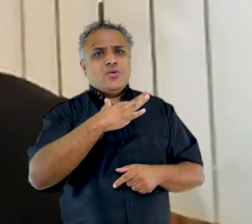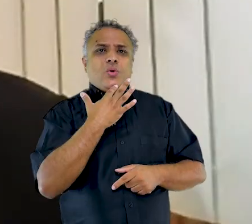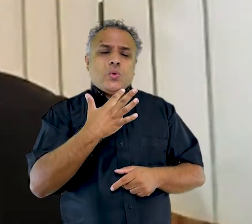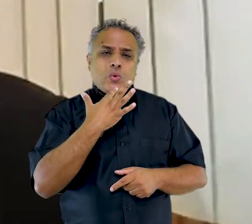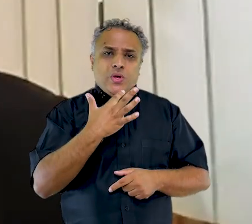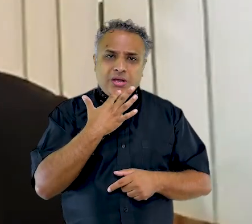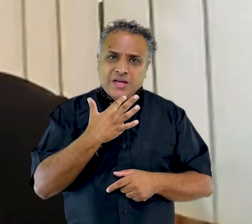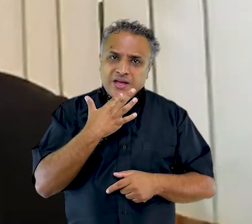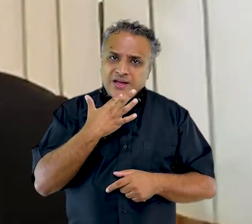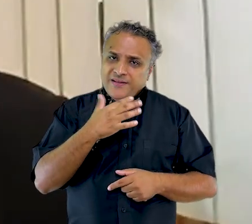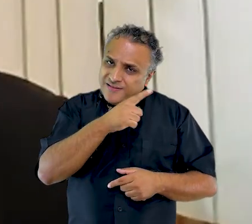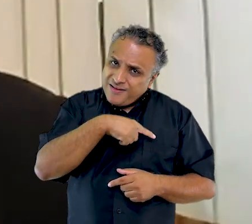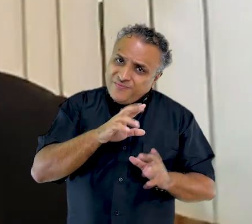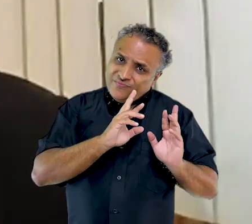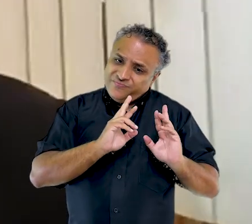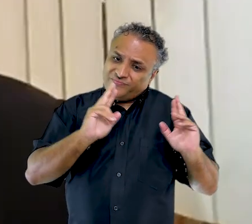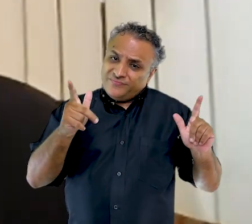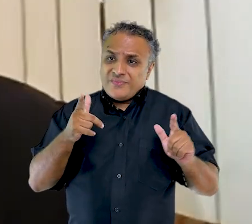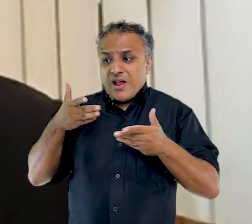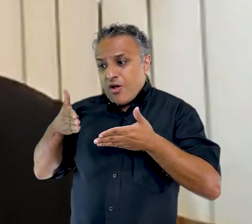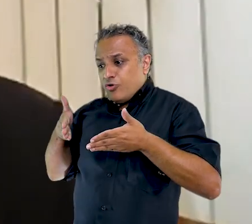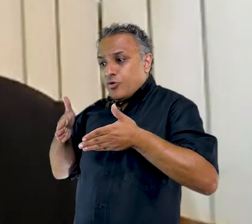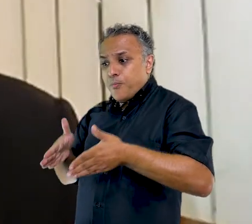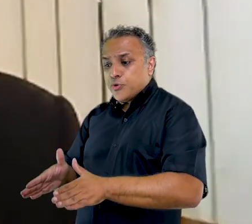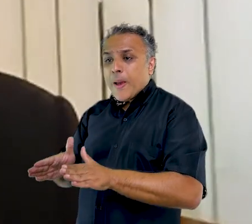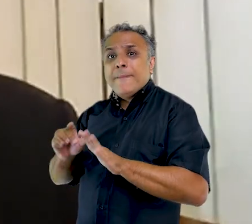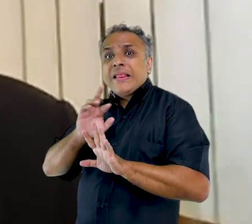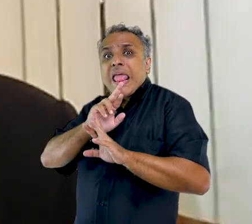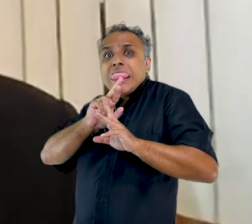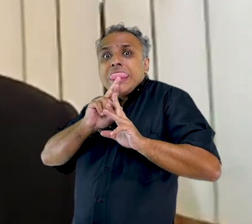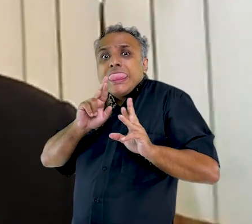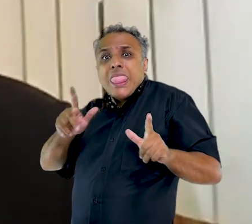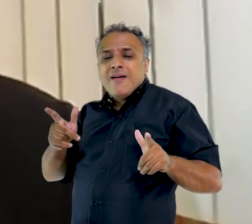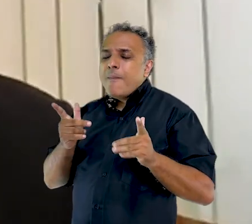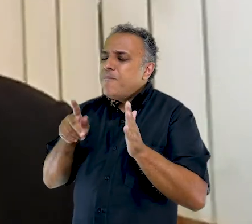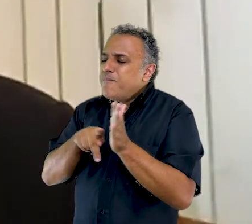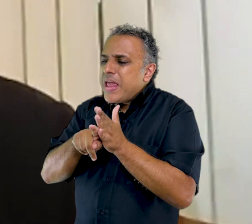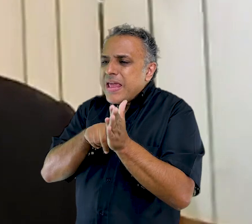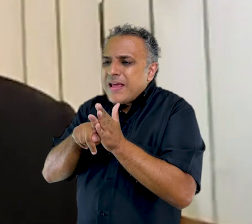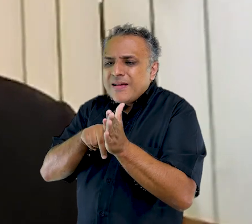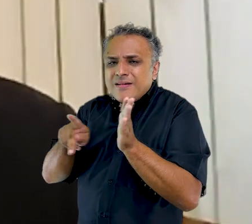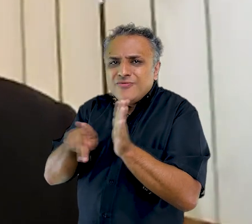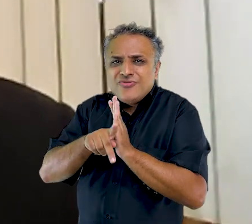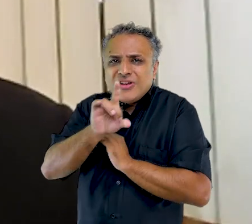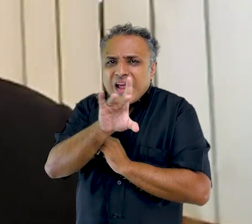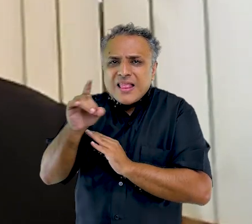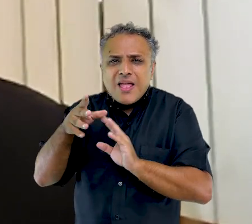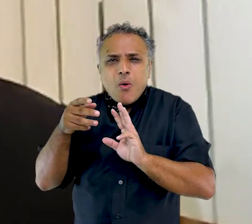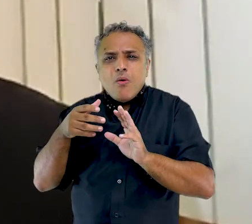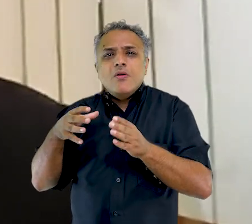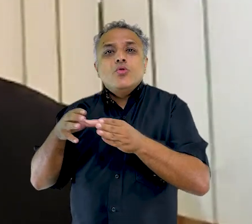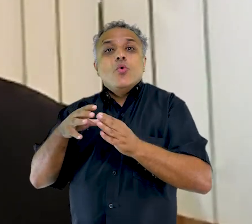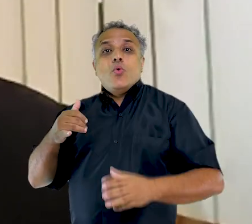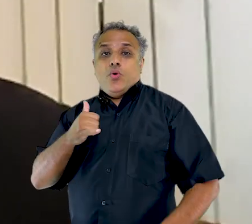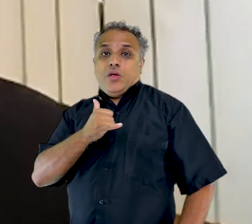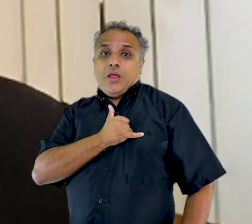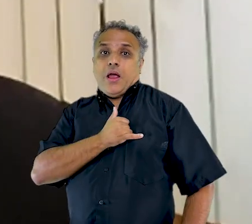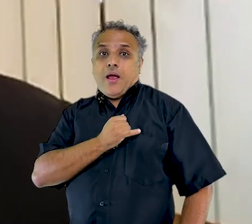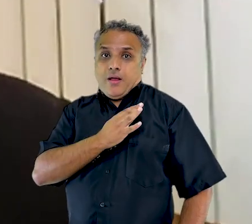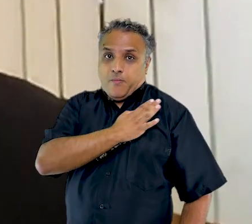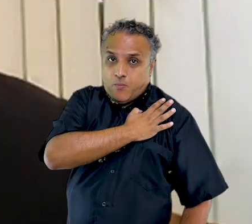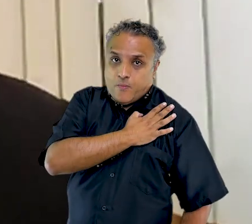conhecemos na nossa sociedade. O sepultamento é muito, muito peculiar de cada um dos povos, mas do Yanomami